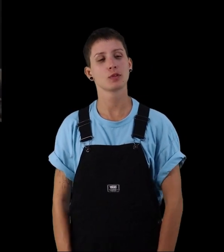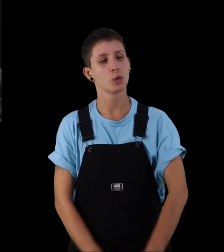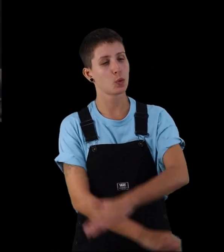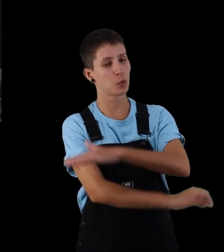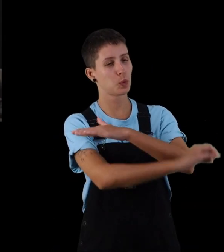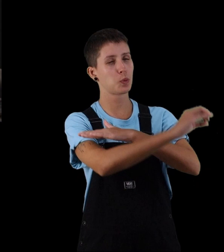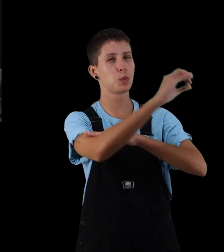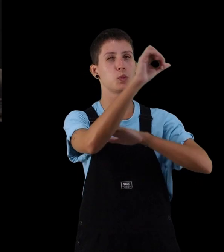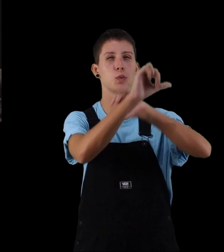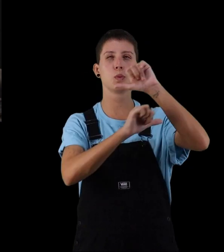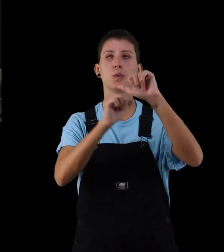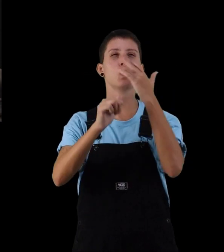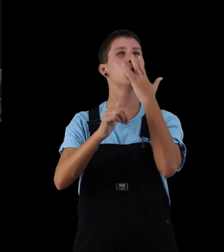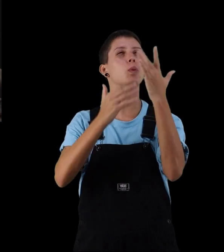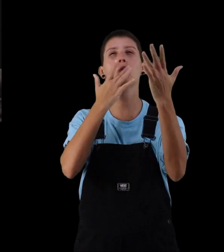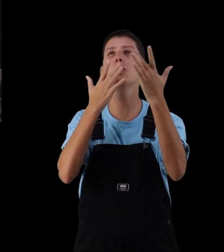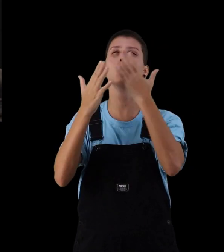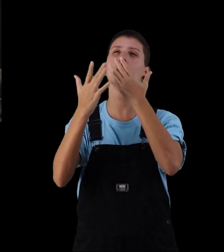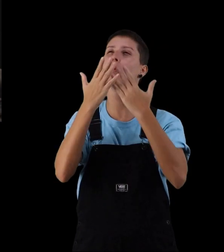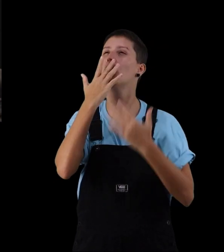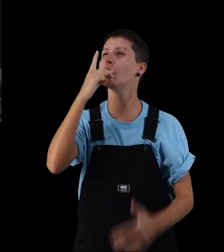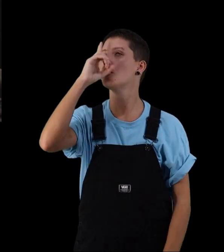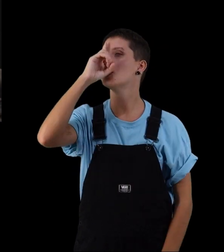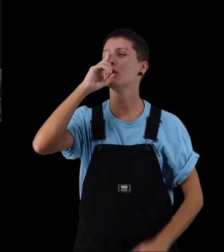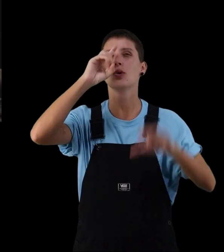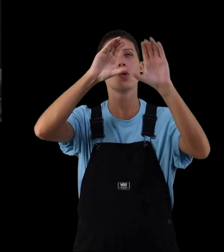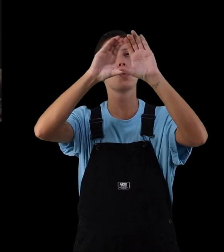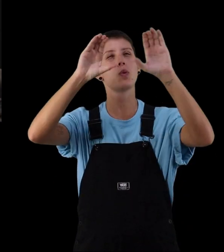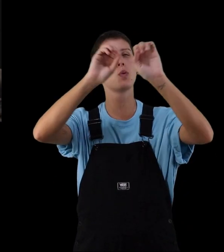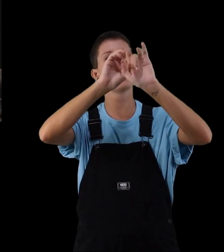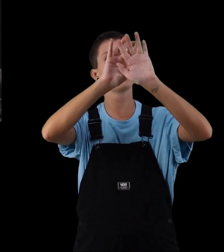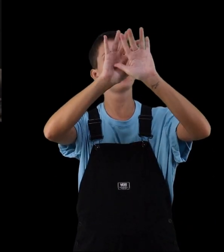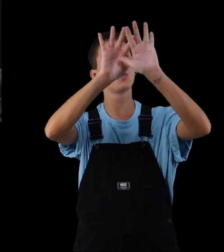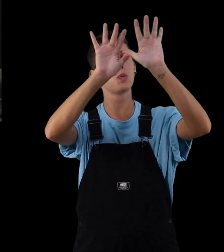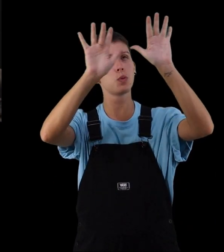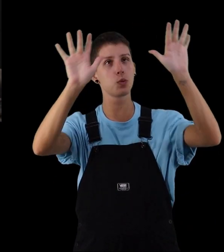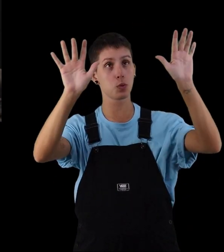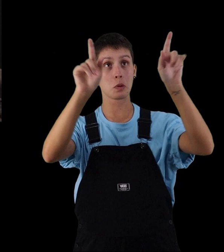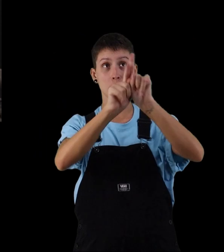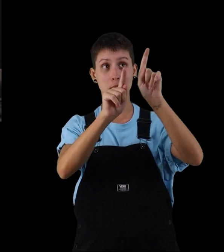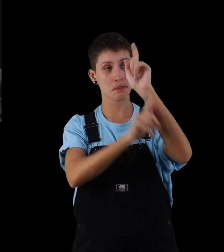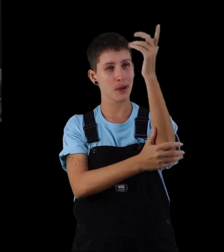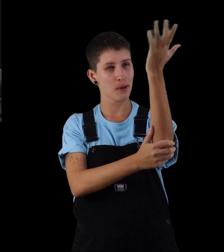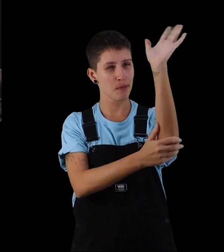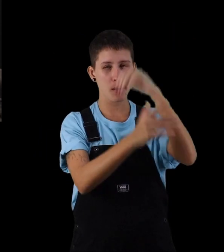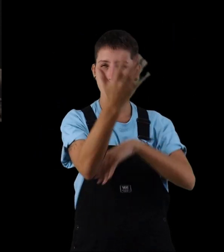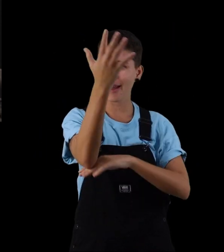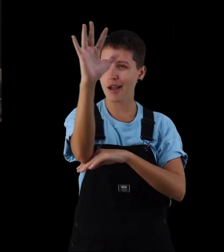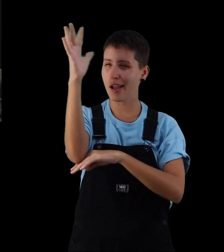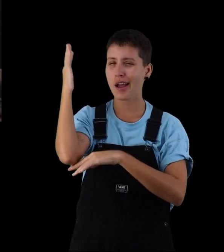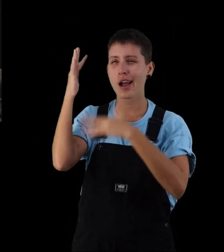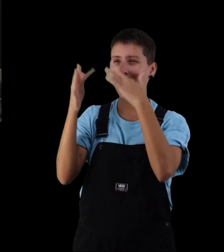O dia estava ganhando tons de amarelo lá fora. Não só o céu que clareava, como também os ipês